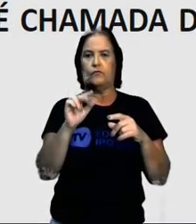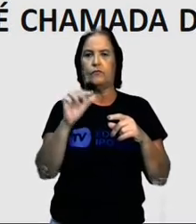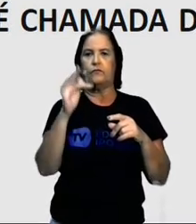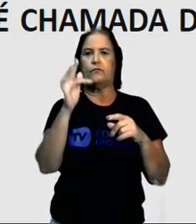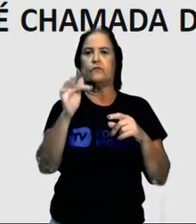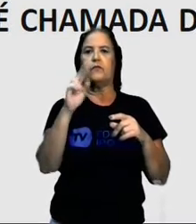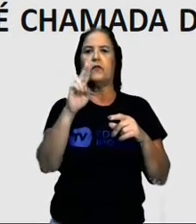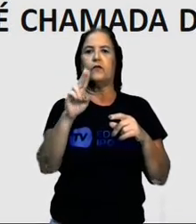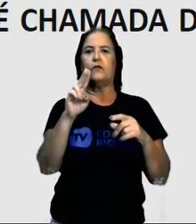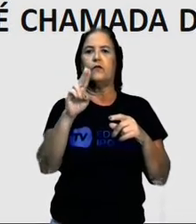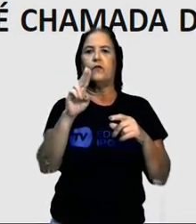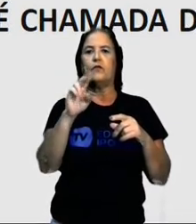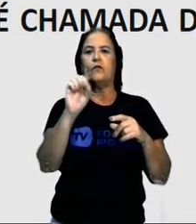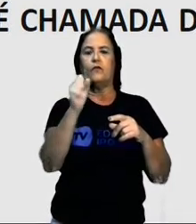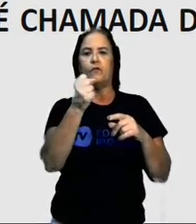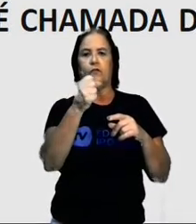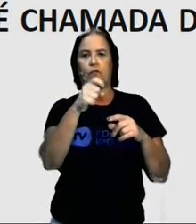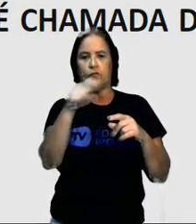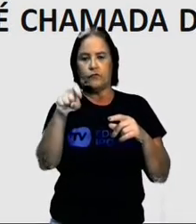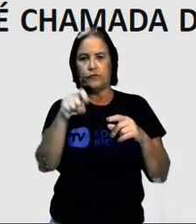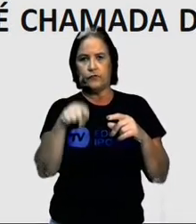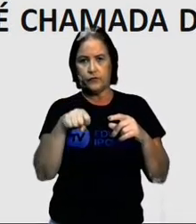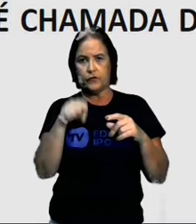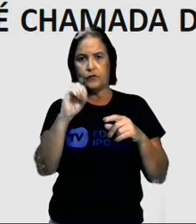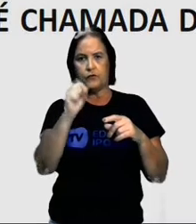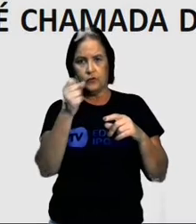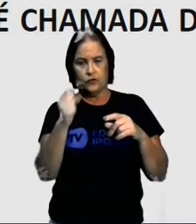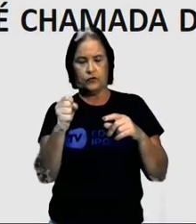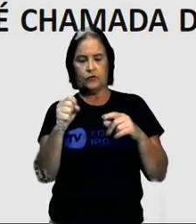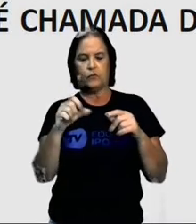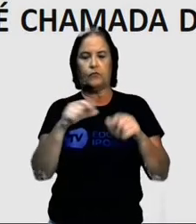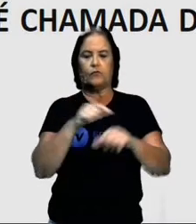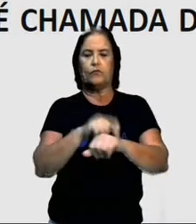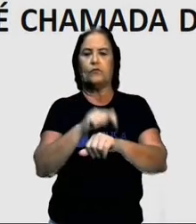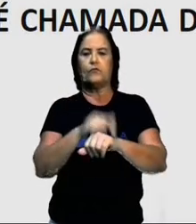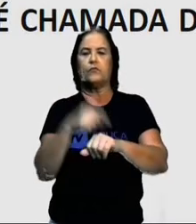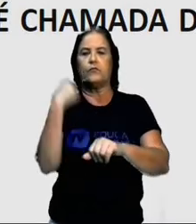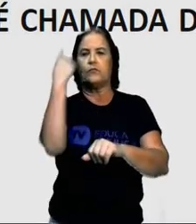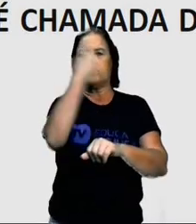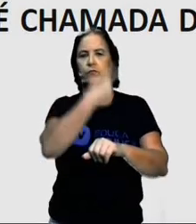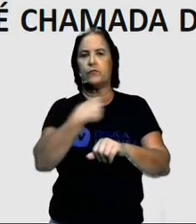é uma consequência também do movimento de rotação. Em